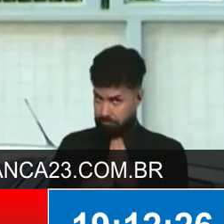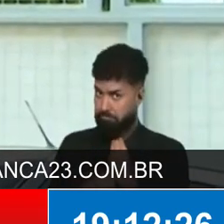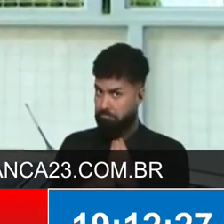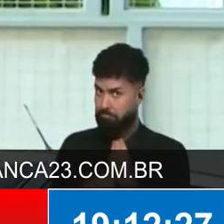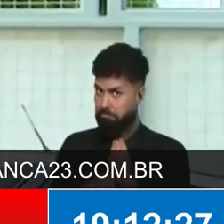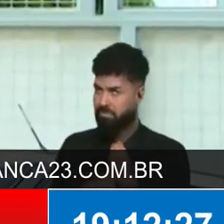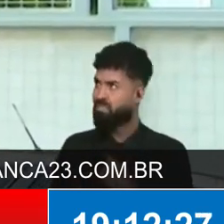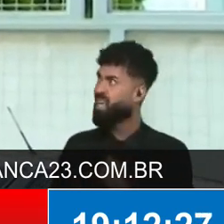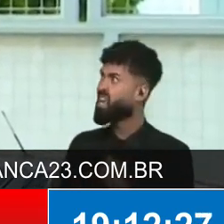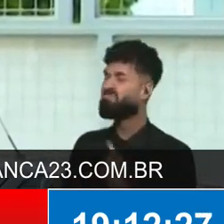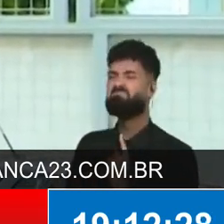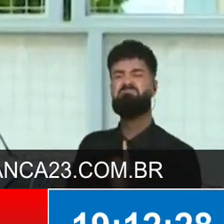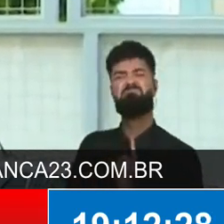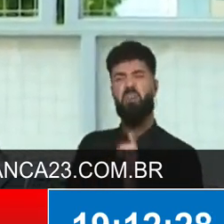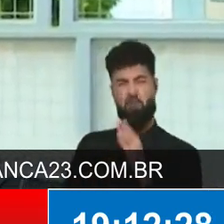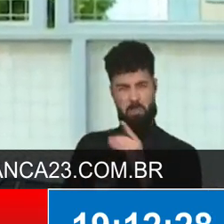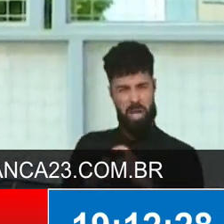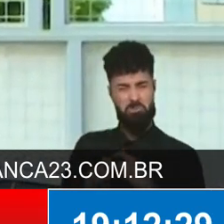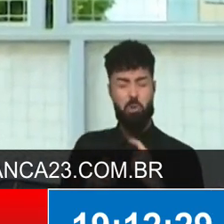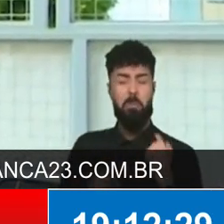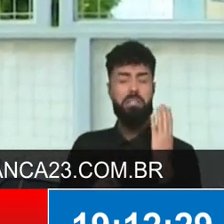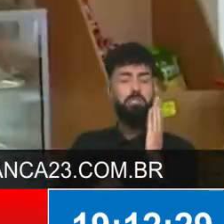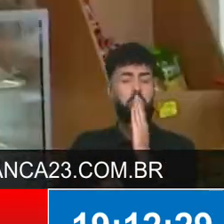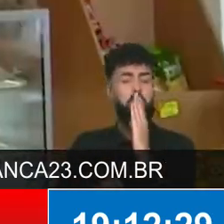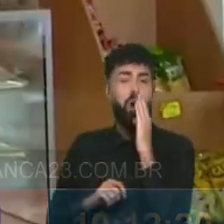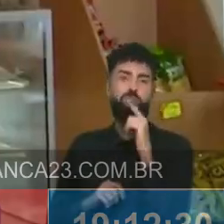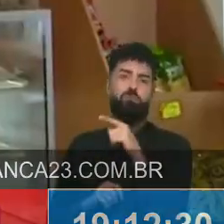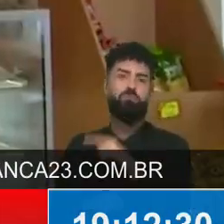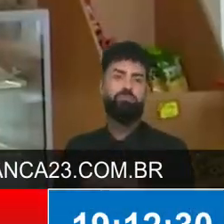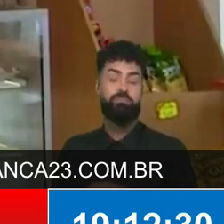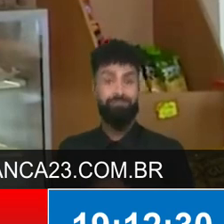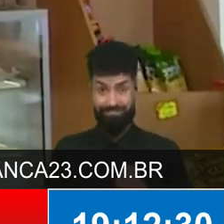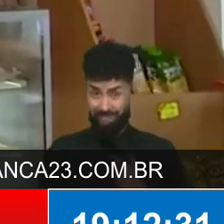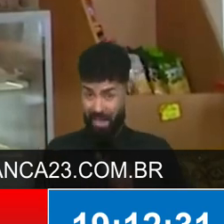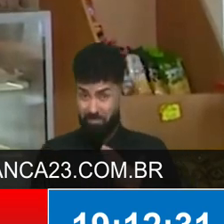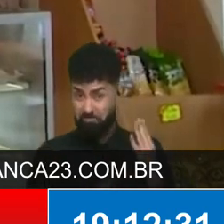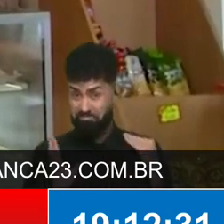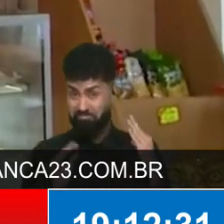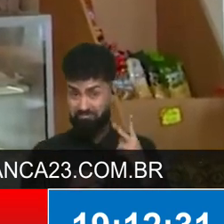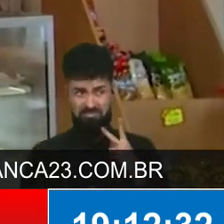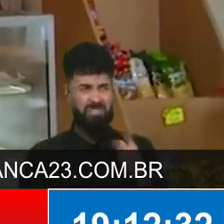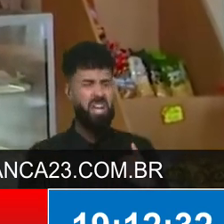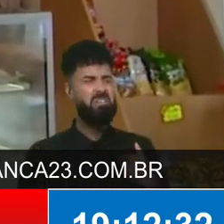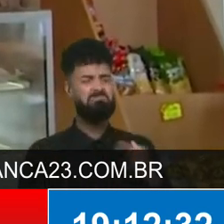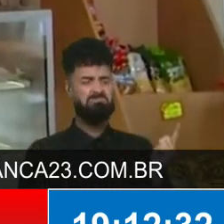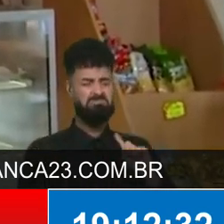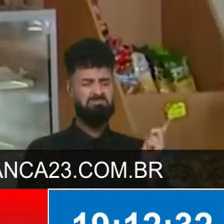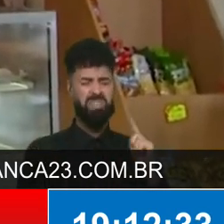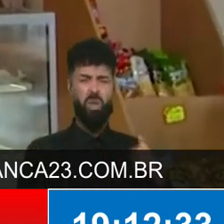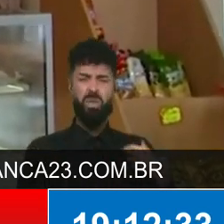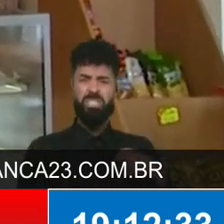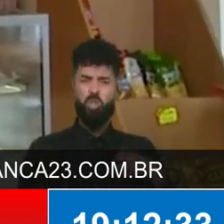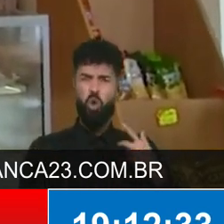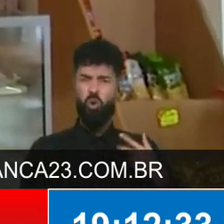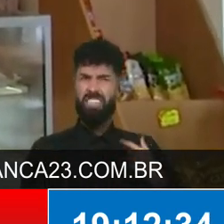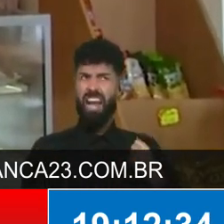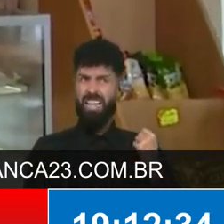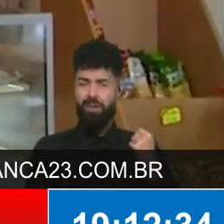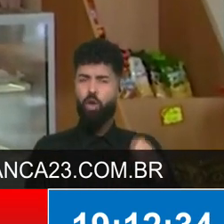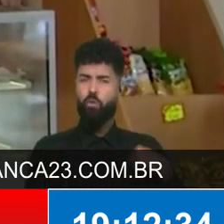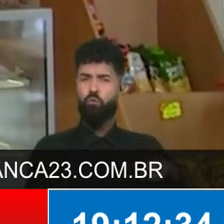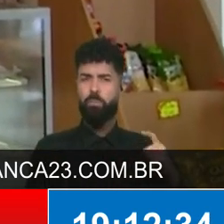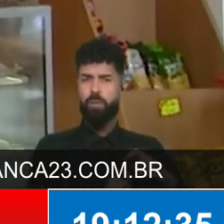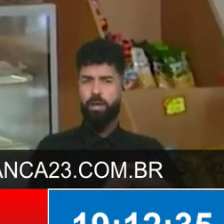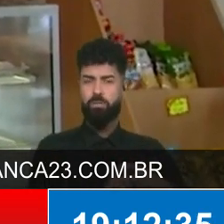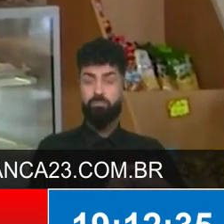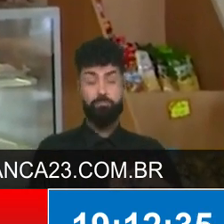mesmo, só quando estou passando mal mesmo que eu procuro um médico. Tem até um amigo meu que falou, só quando eu estou sentindo alguma coisa mesmo que eu vou no médico.